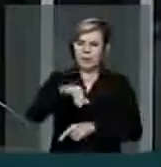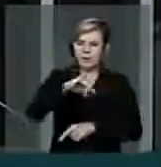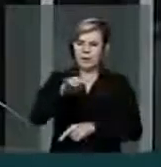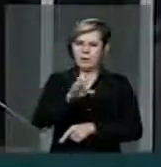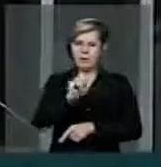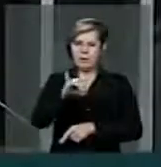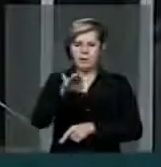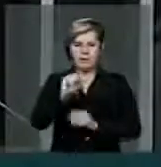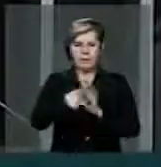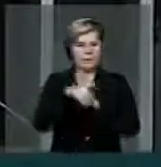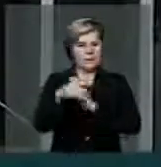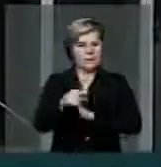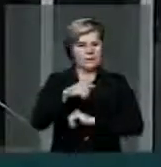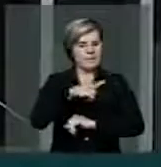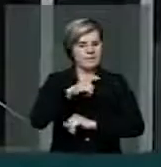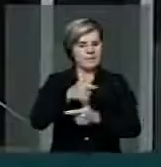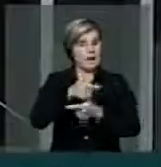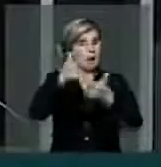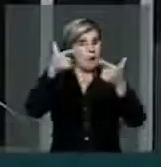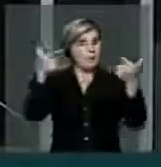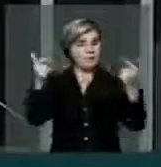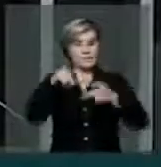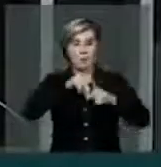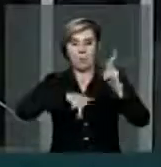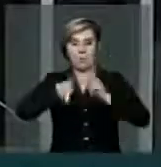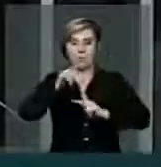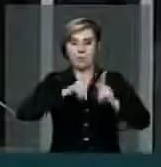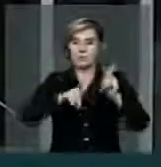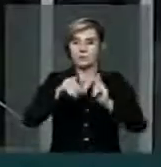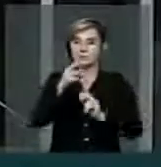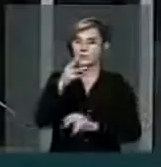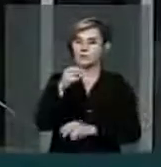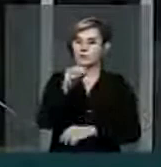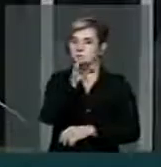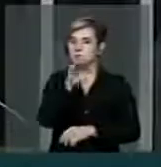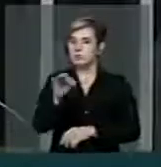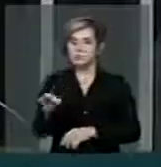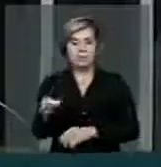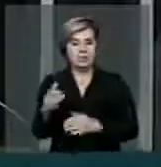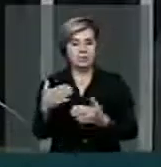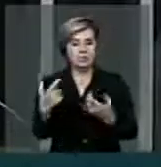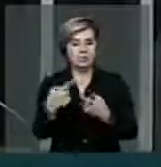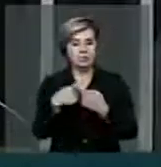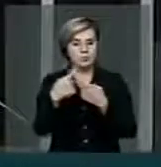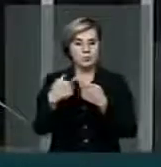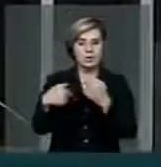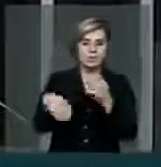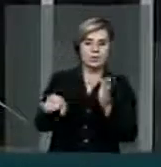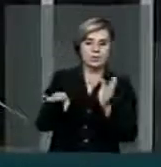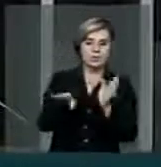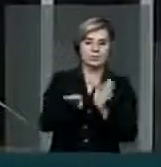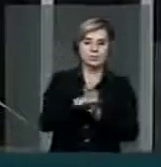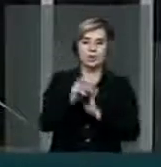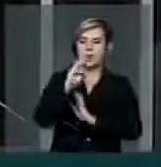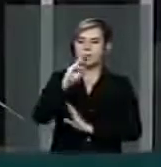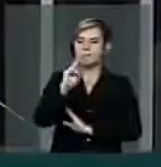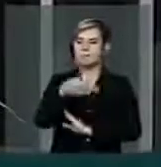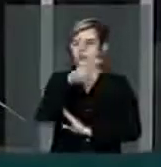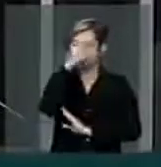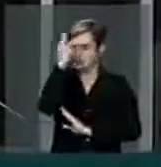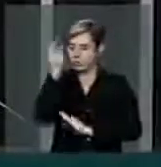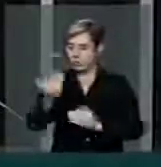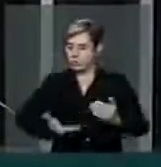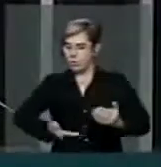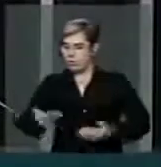um mês tivemos um aumento populacional de cerca de 30%, com a chegada de aproximadamente 3 mil funcionários